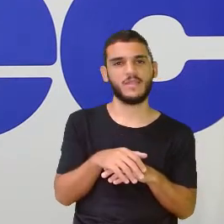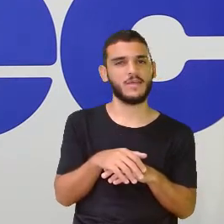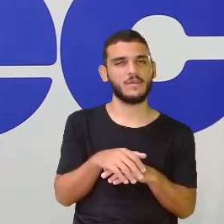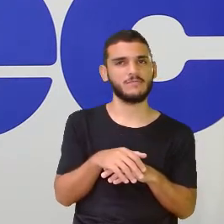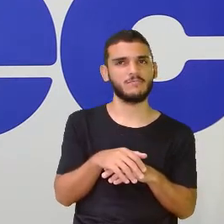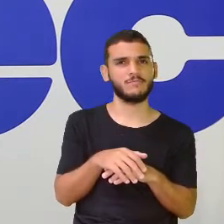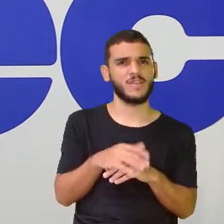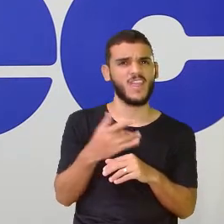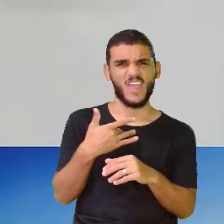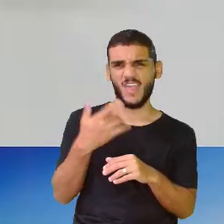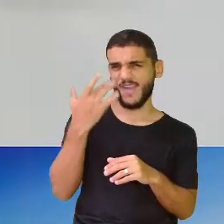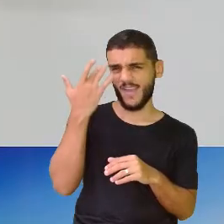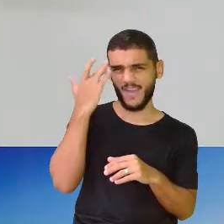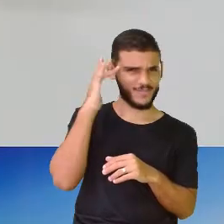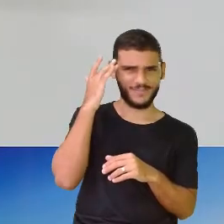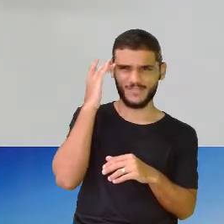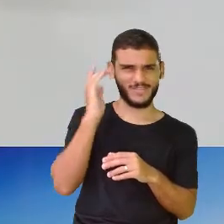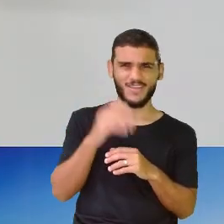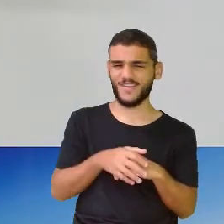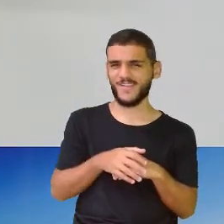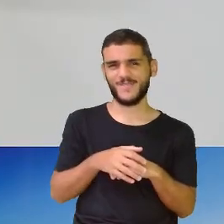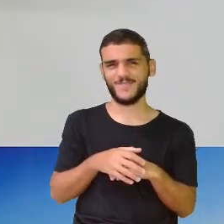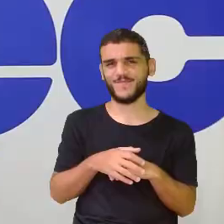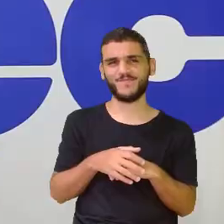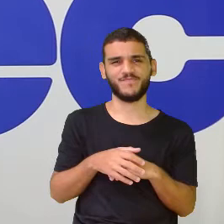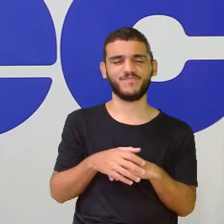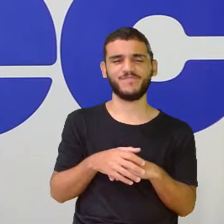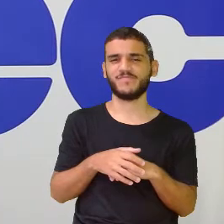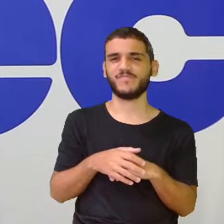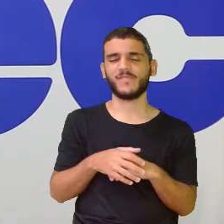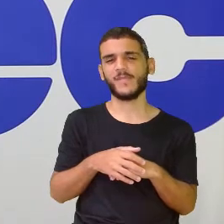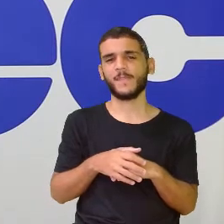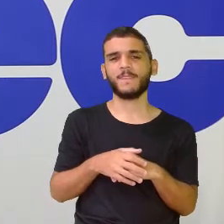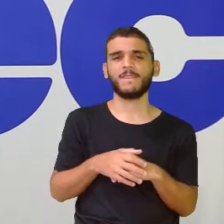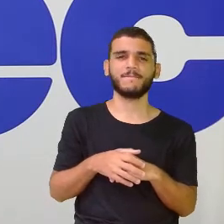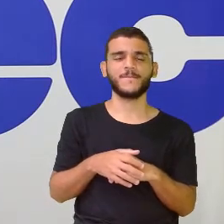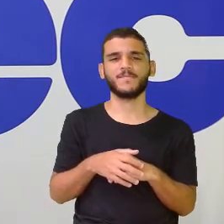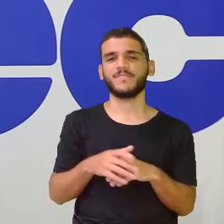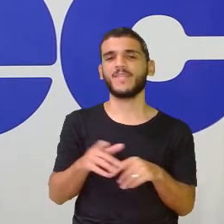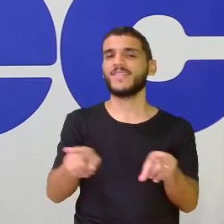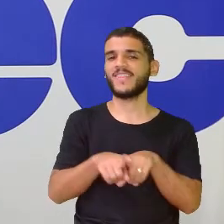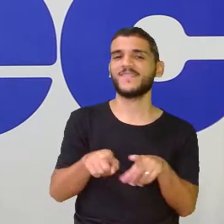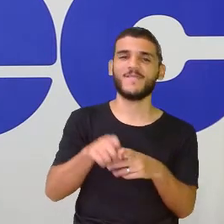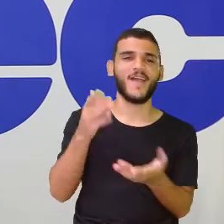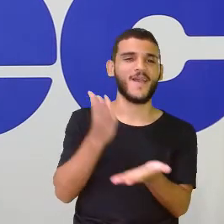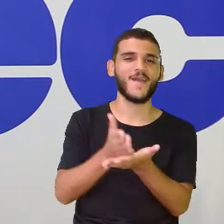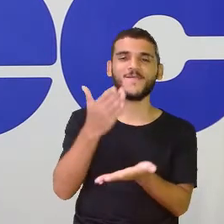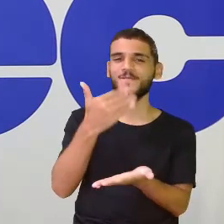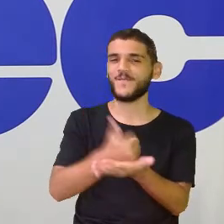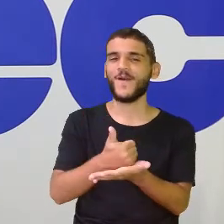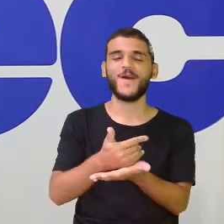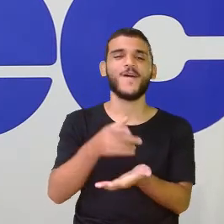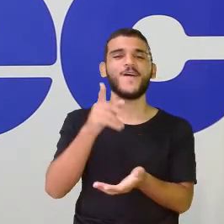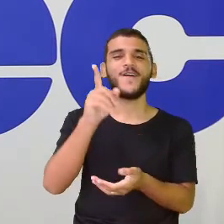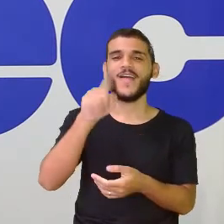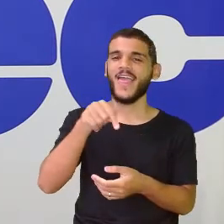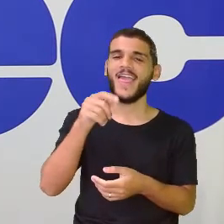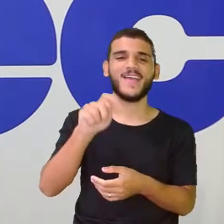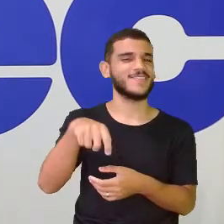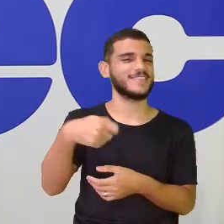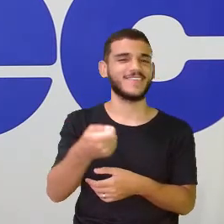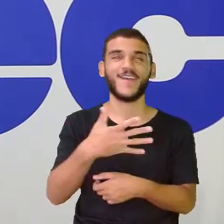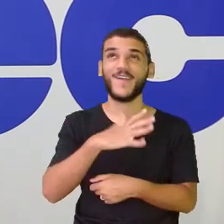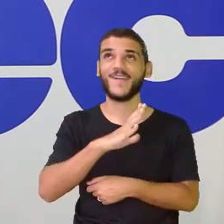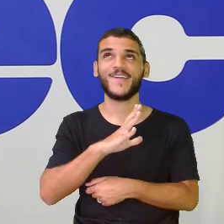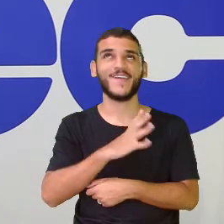só como. Será que foi Aí, perseguição, hein? não sei. Aí Yasmin disse que bolo também é uma palavra que ela gosta muito. Eu Não dá,